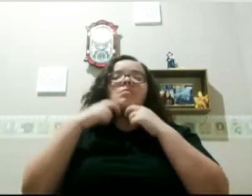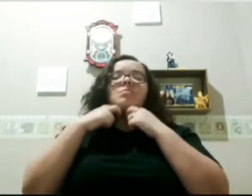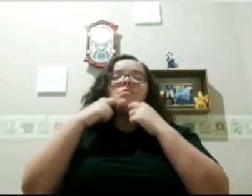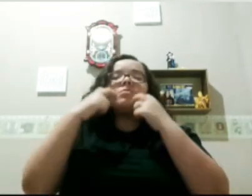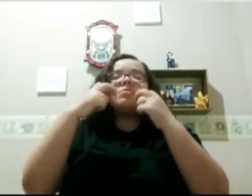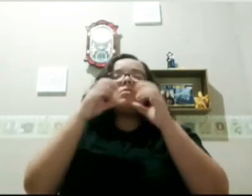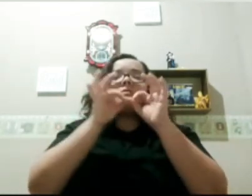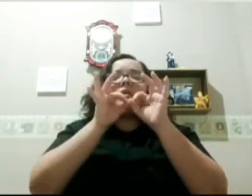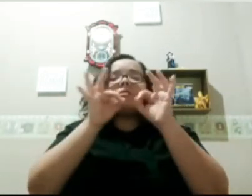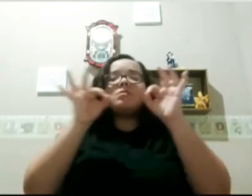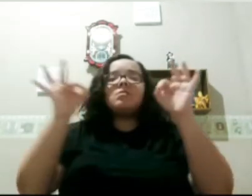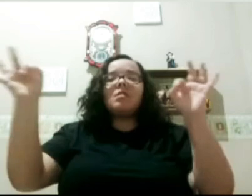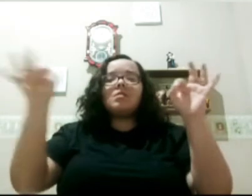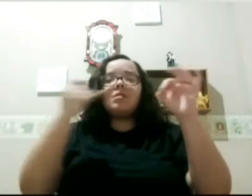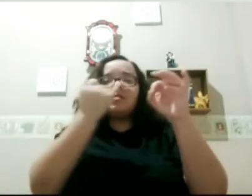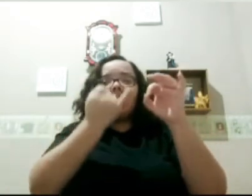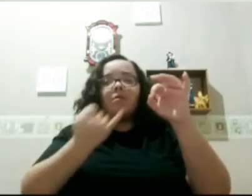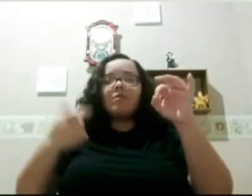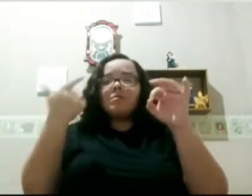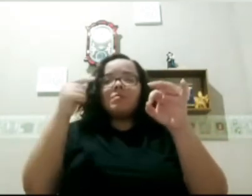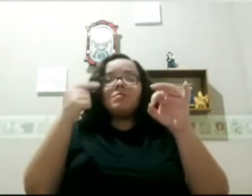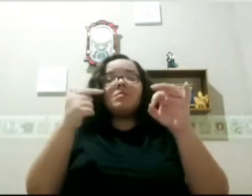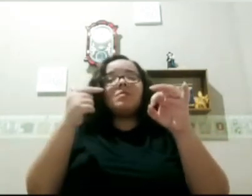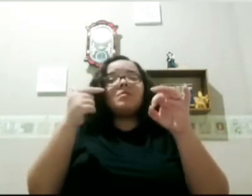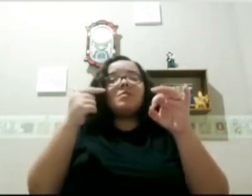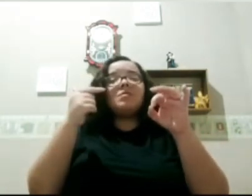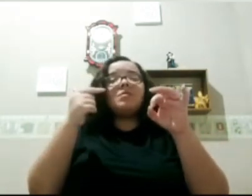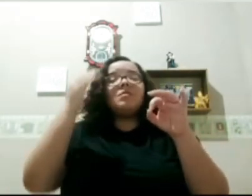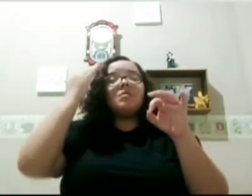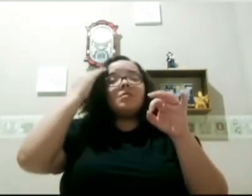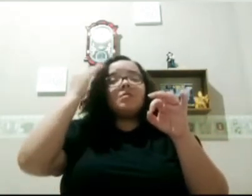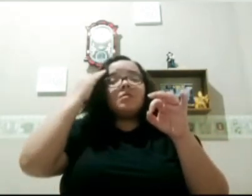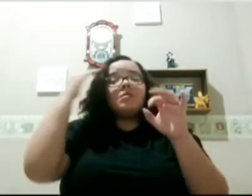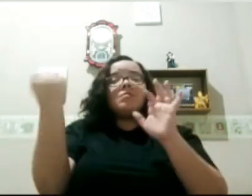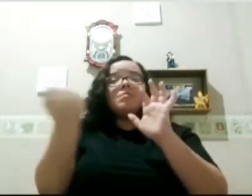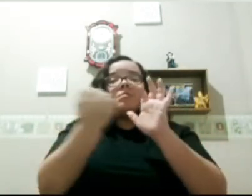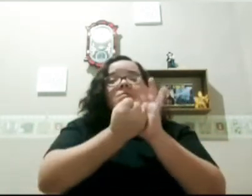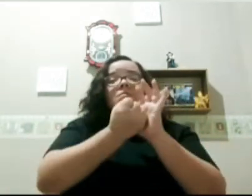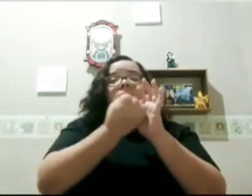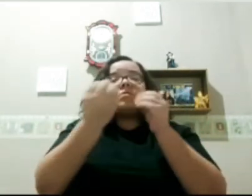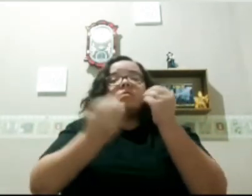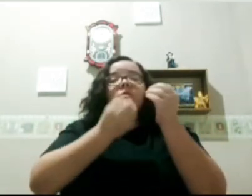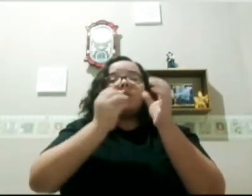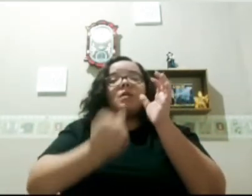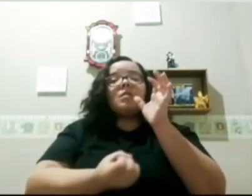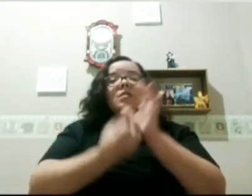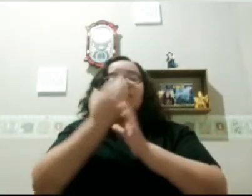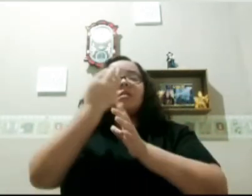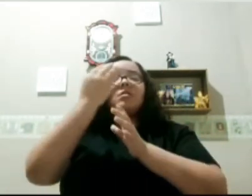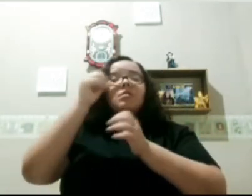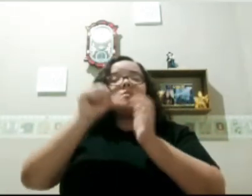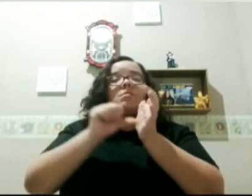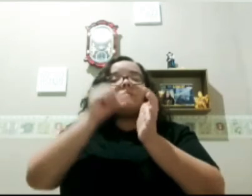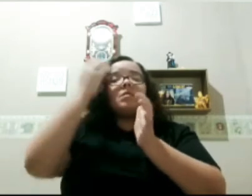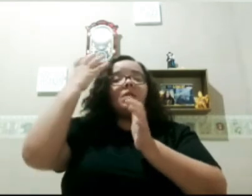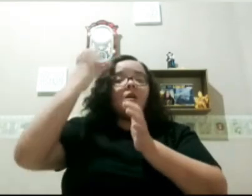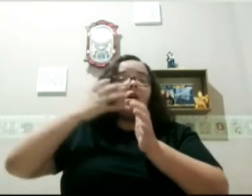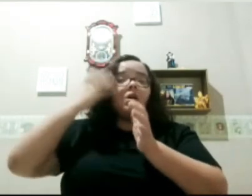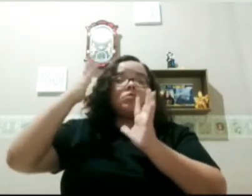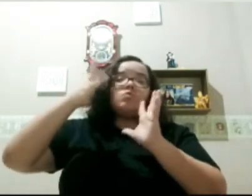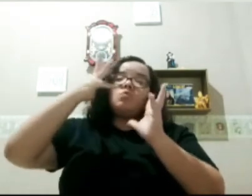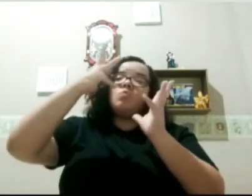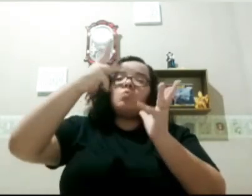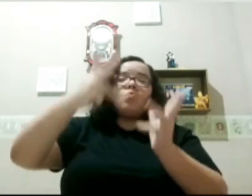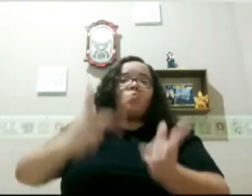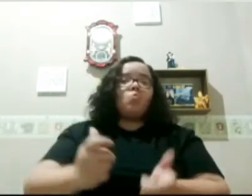transmissão de voz à distância e sem fio, o que foi entendido e registrado como a criação do rádio